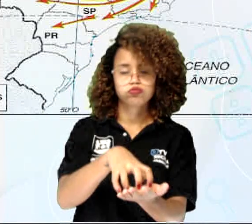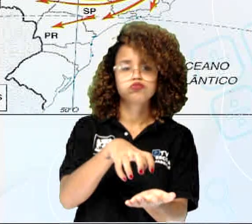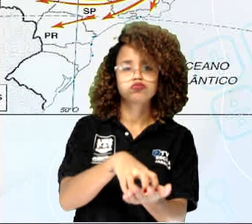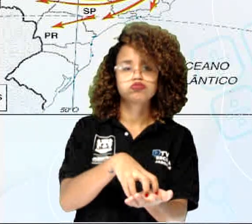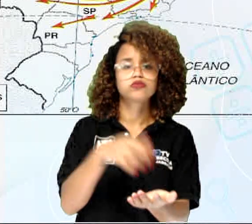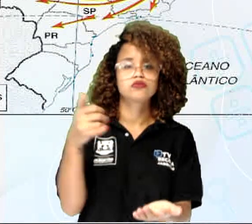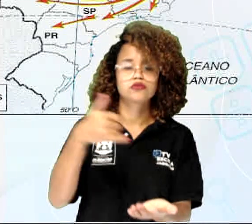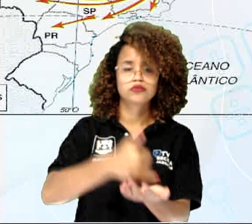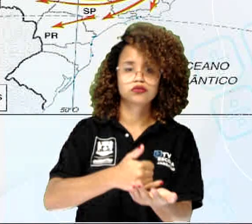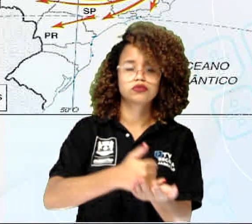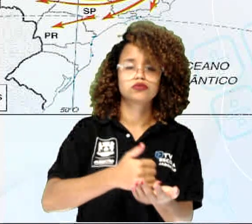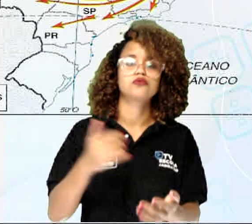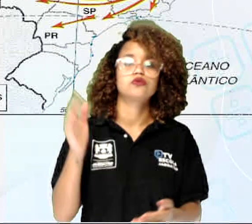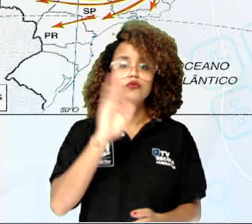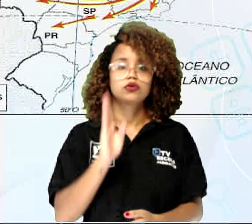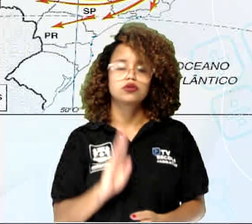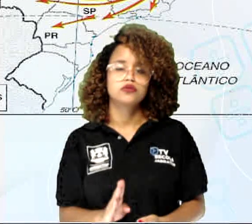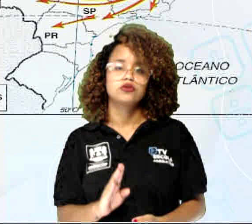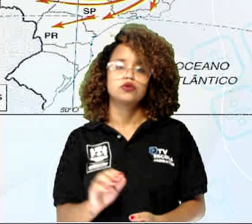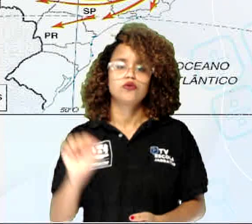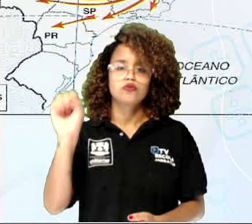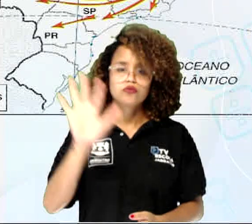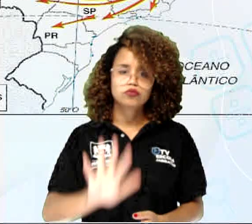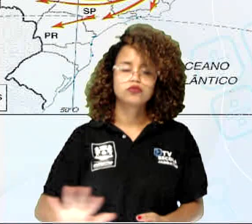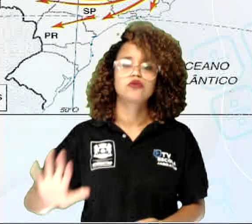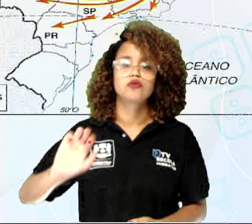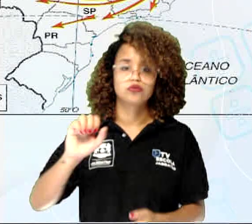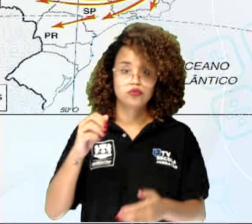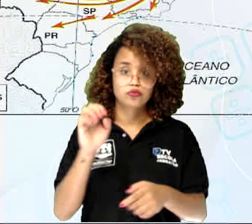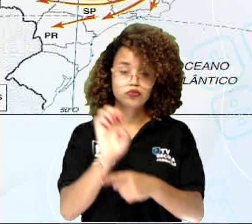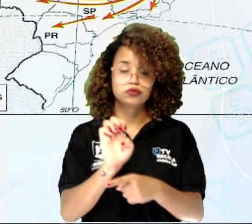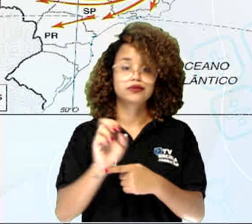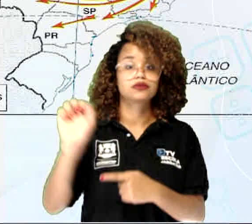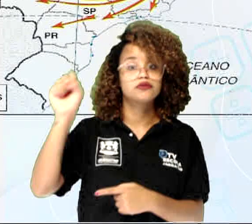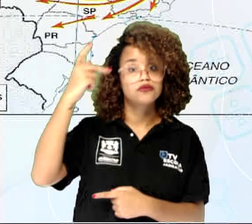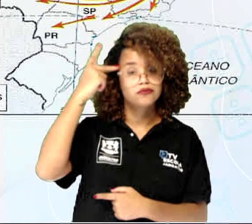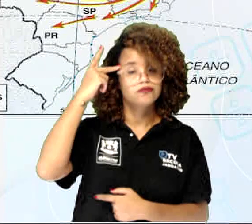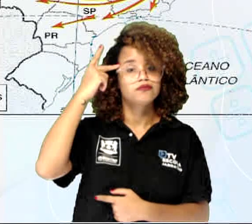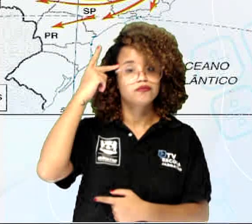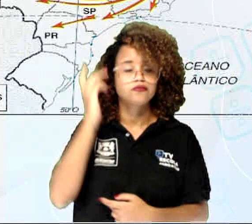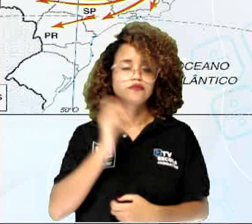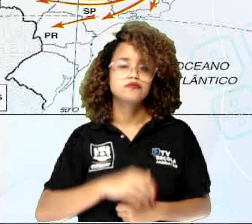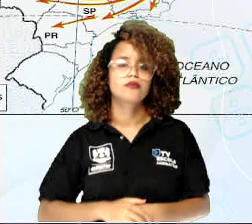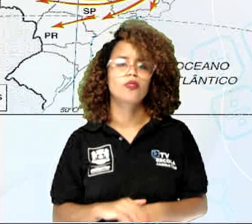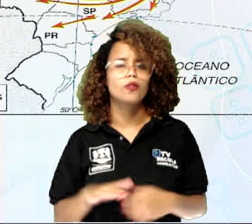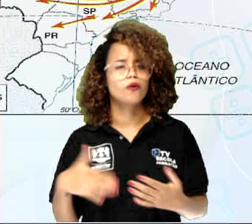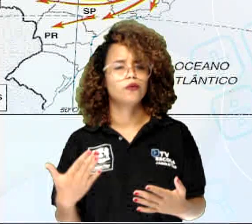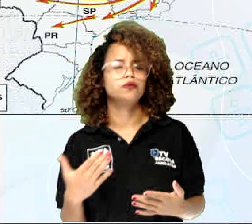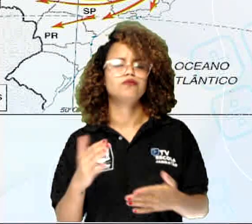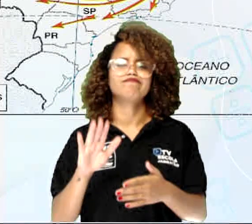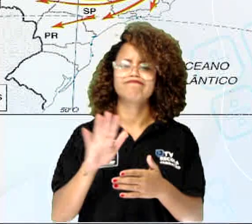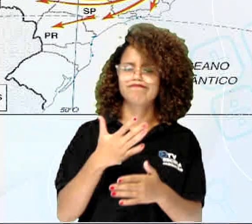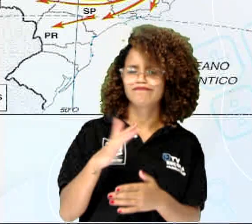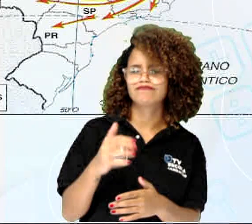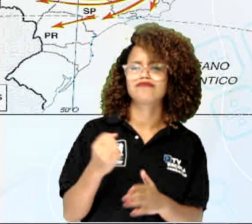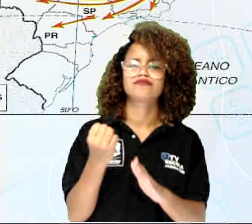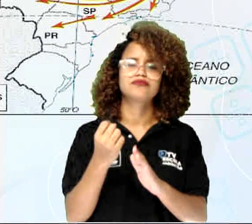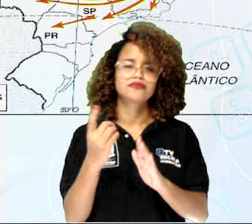a região sudeste, né, onde fica ali o estado de São Paulo. Então, entre as décadas de